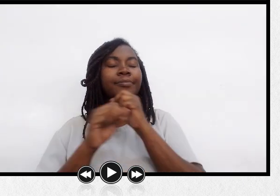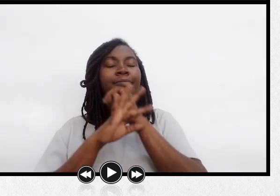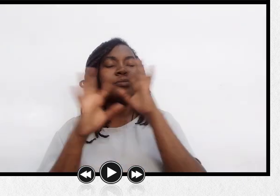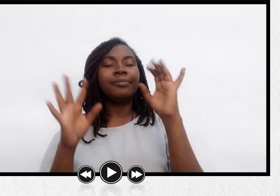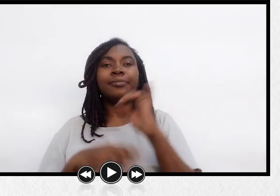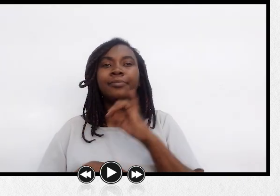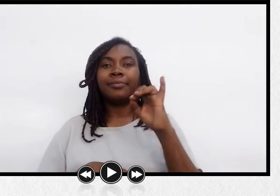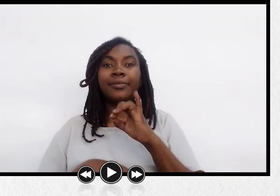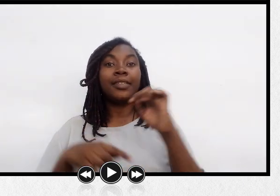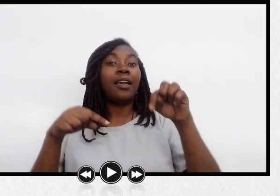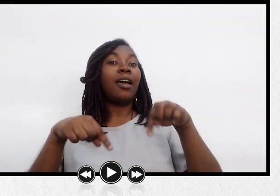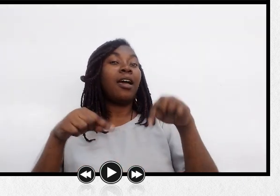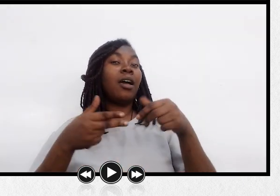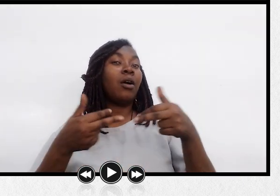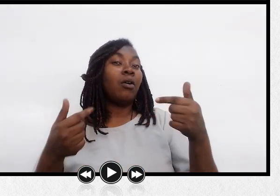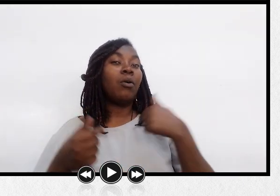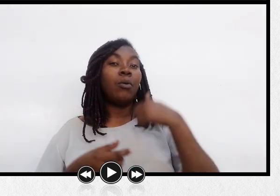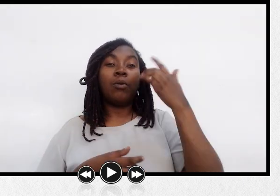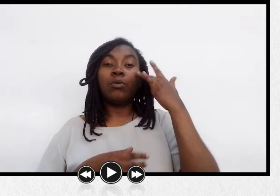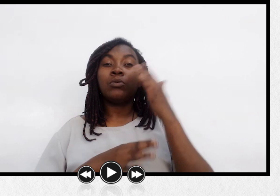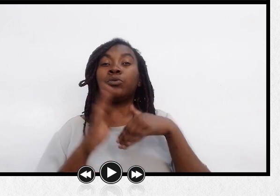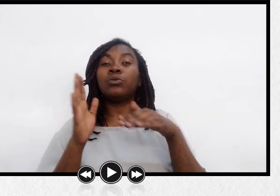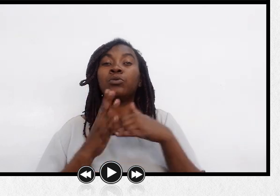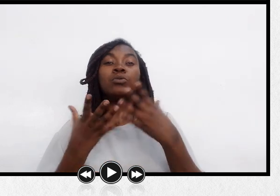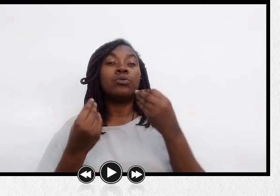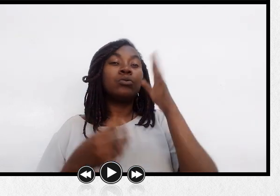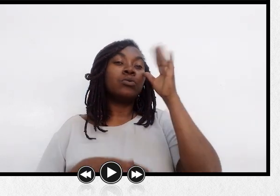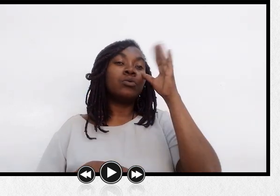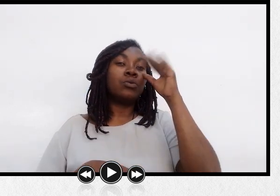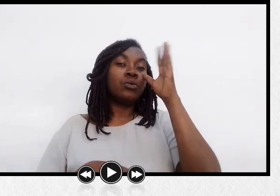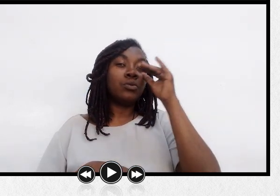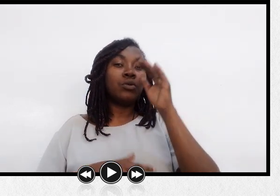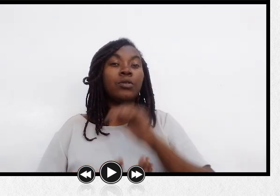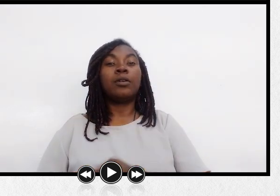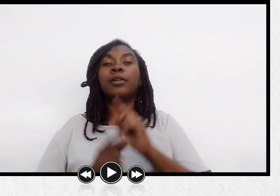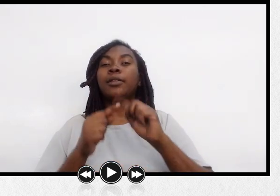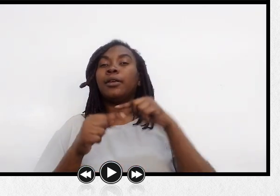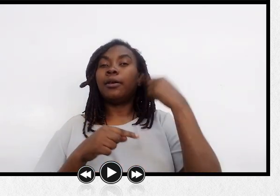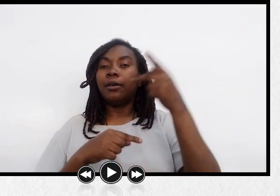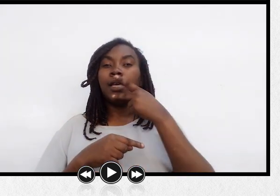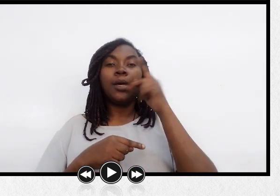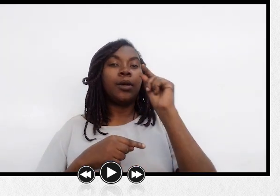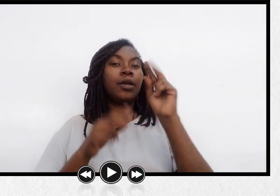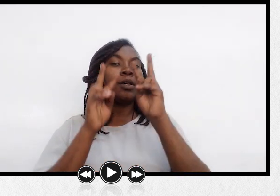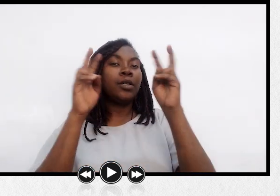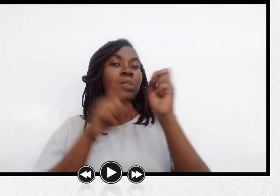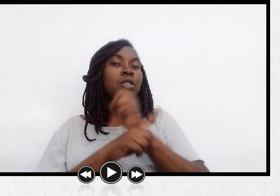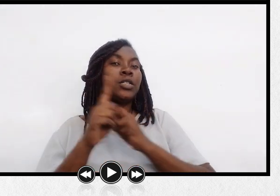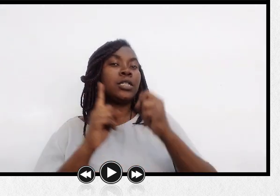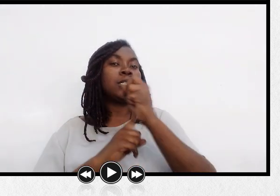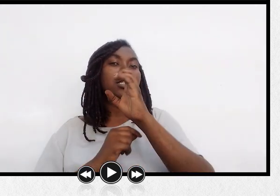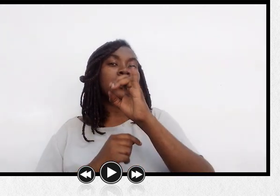interessante. Aqui, uma coisa que eu acho que todo mundo está bastante curioso, né? Então, depois vamos falar um pouquinho sobre sociedade